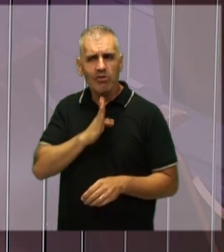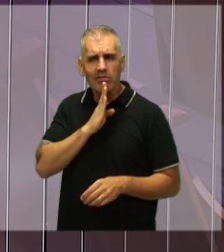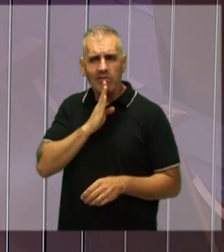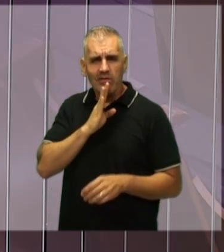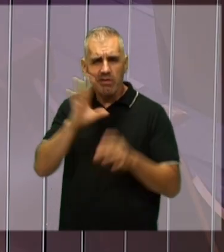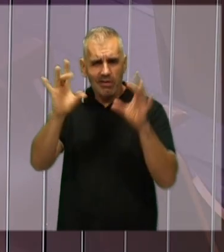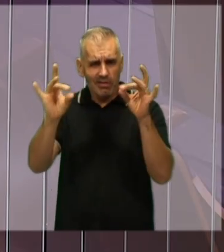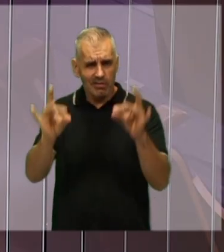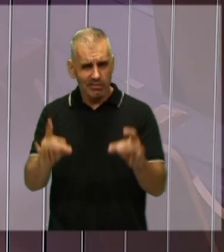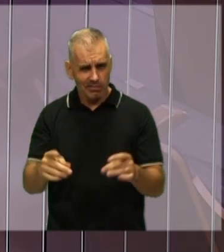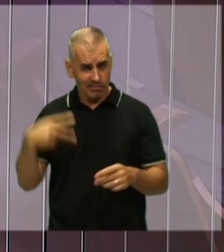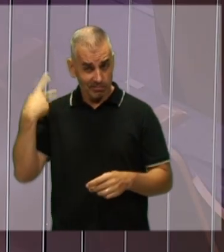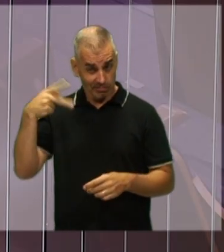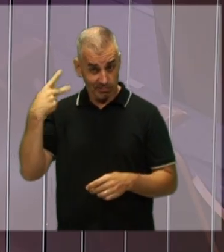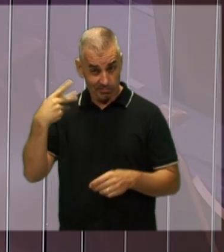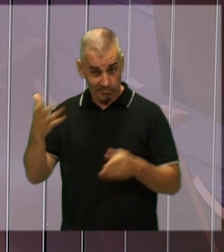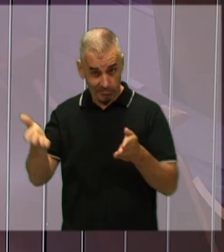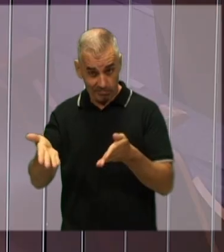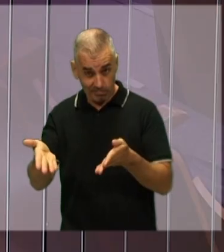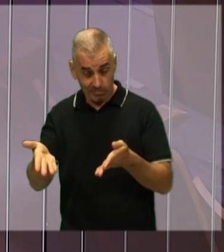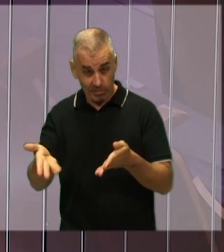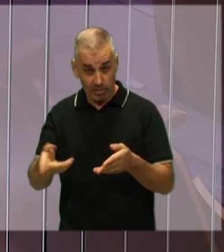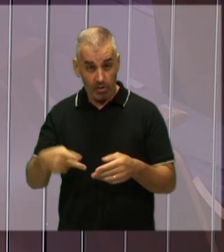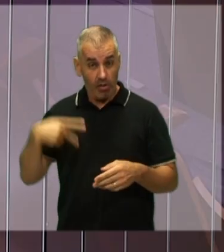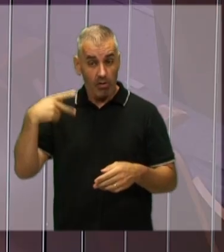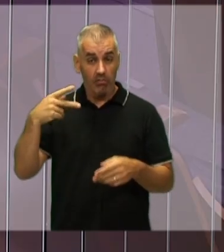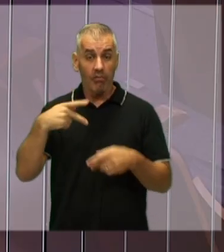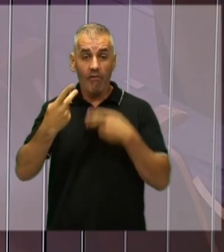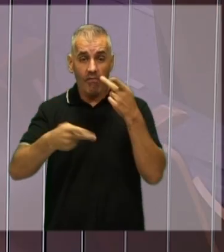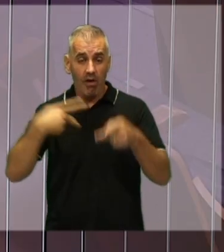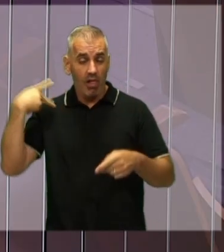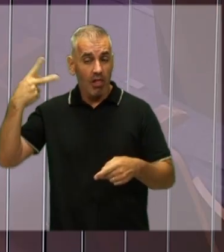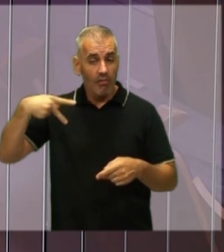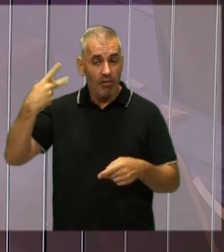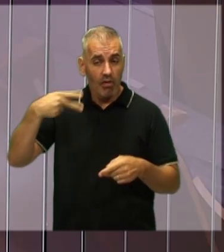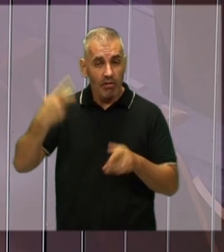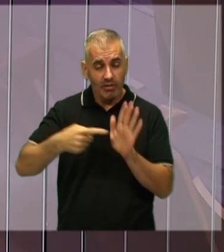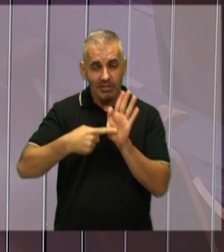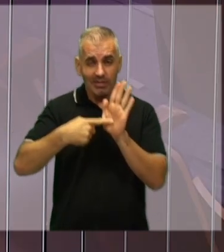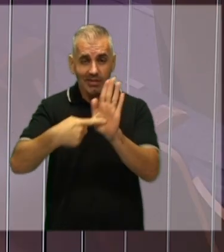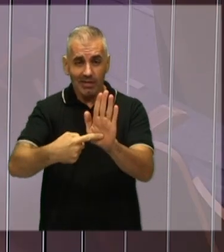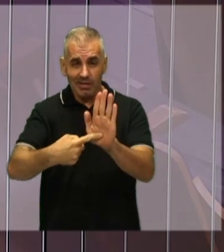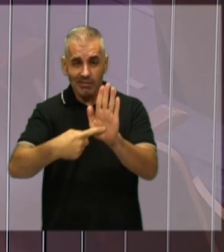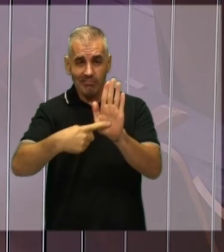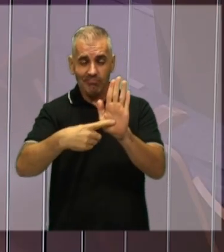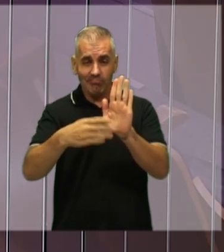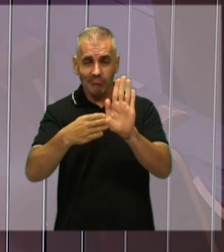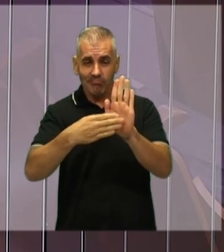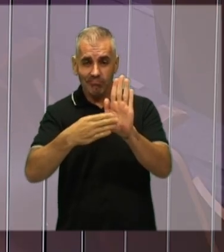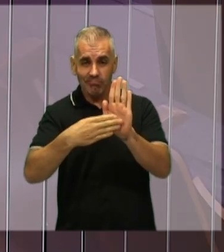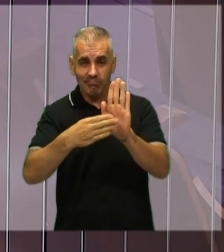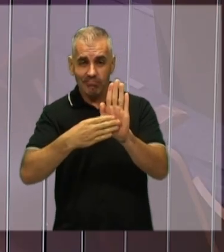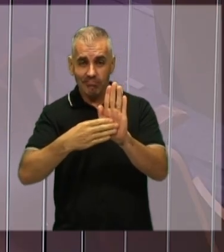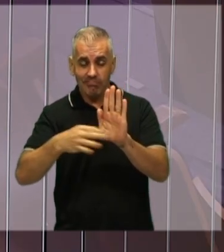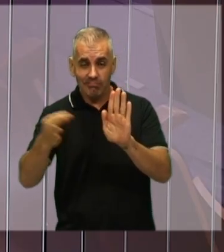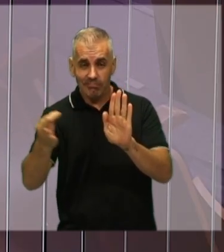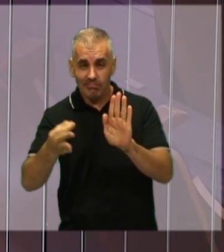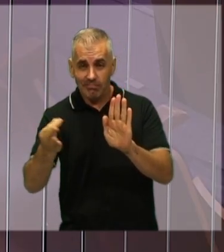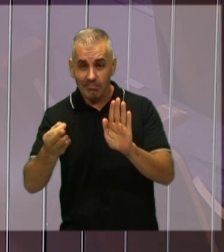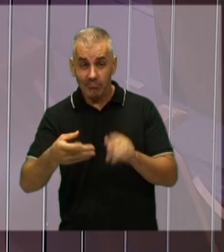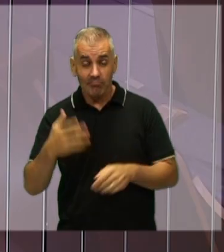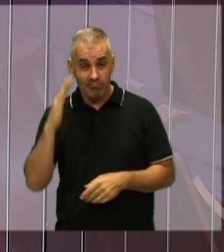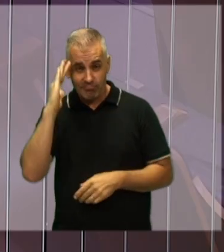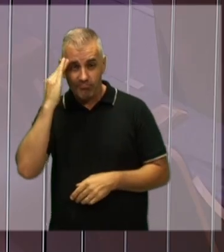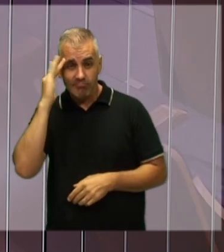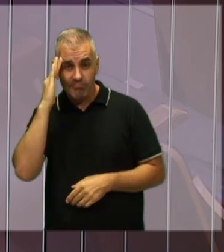da política local? O Fala Vereador apresenta o conteúdo ideal para compreender o que